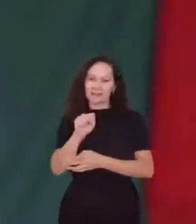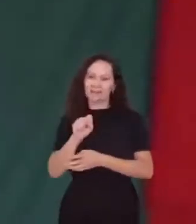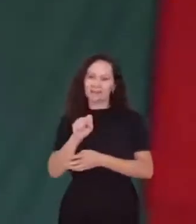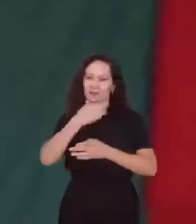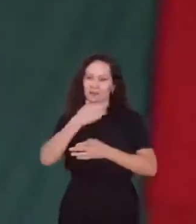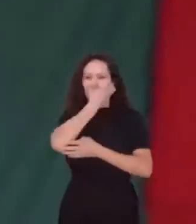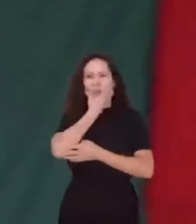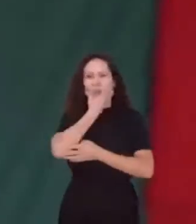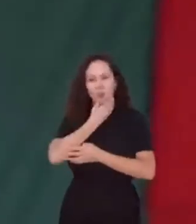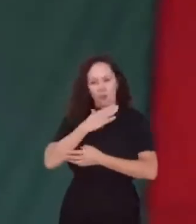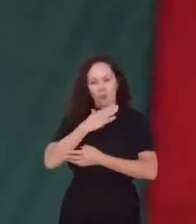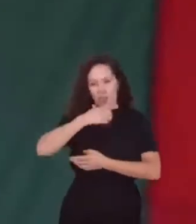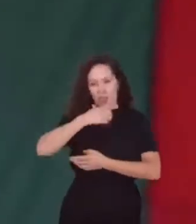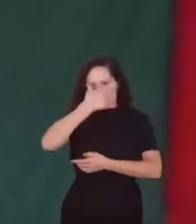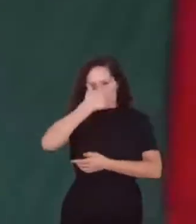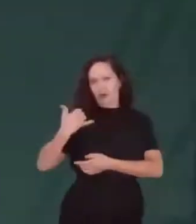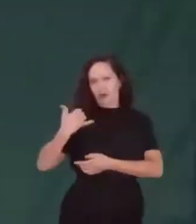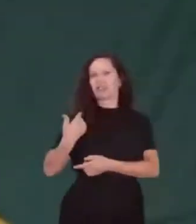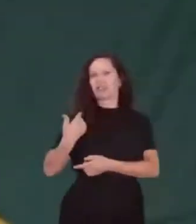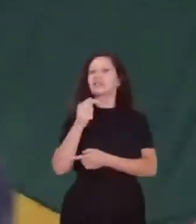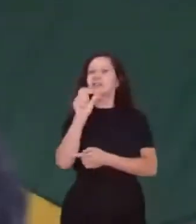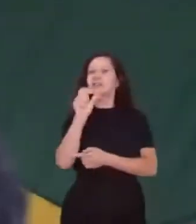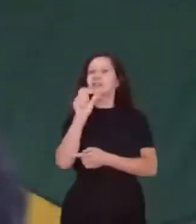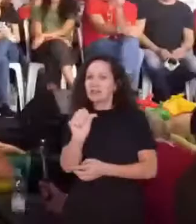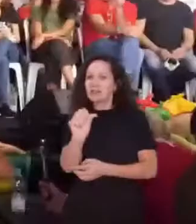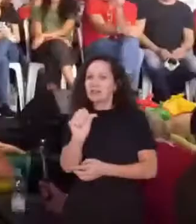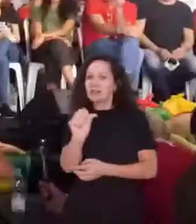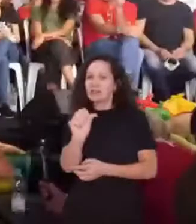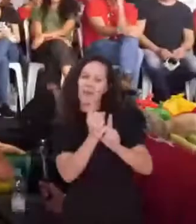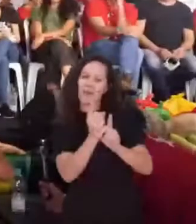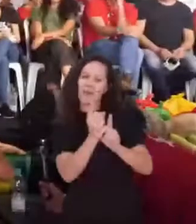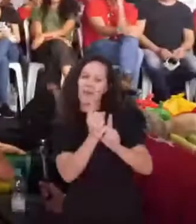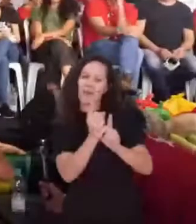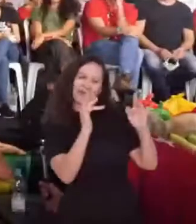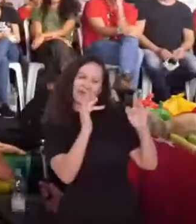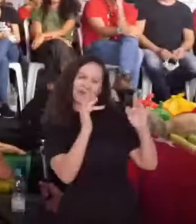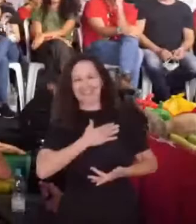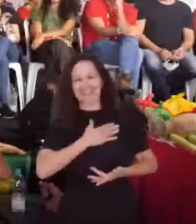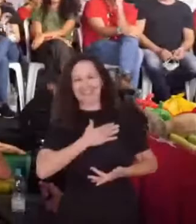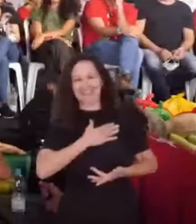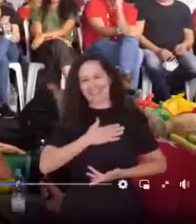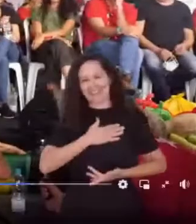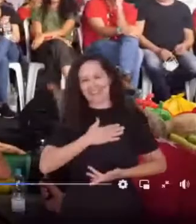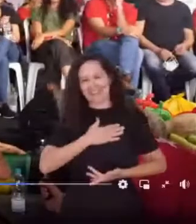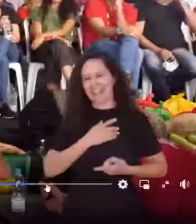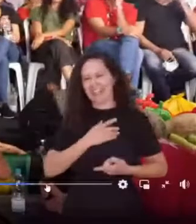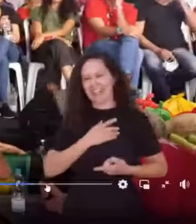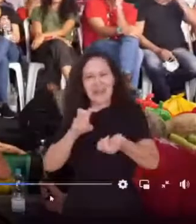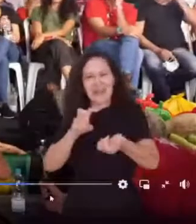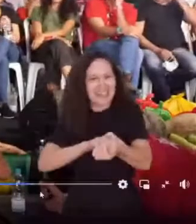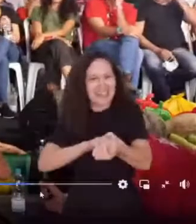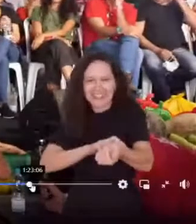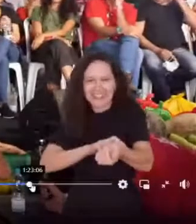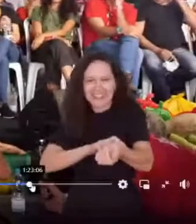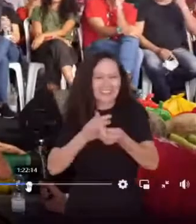idade arruma uma namorada que eu arrumei não tem razão de estar nervoso.